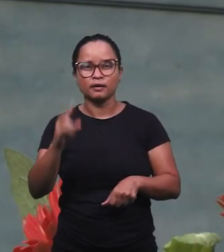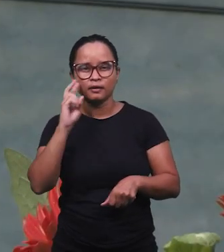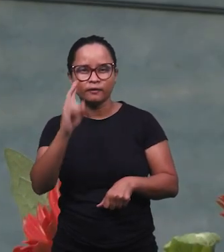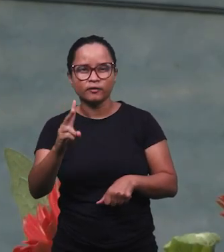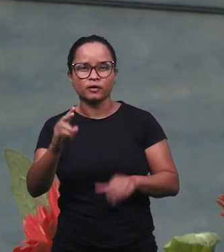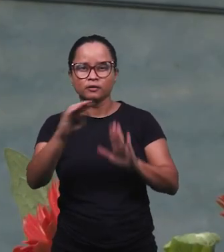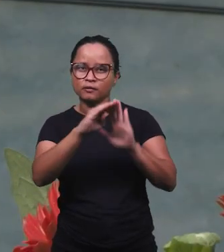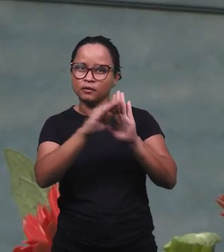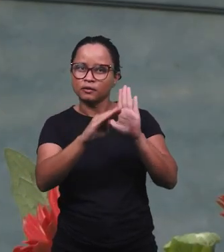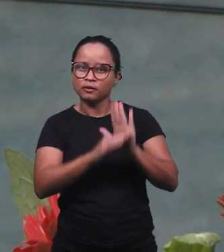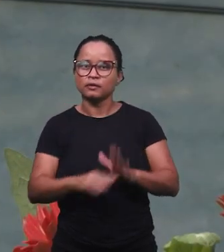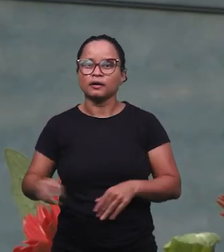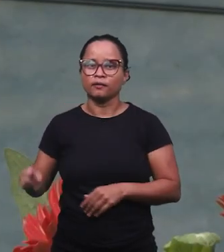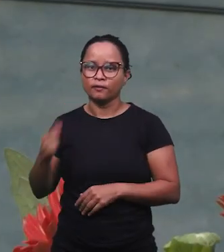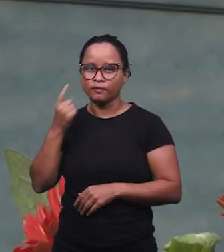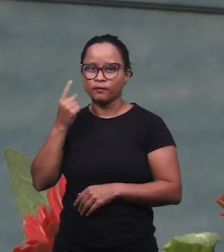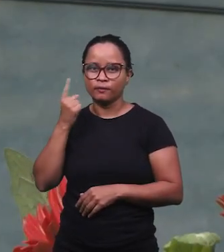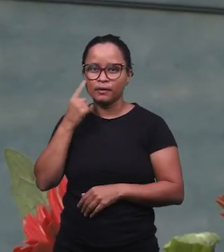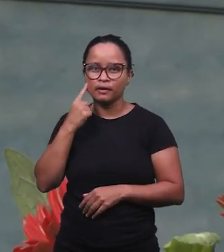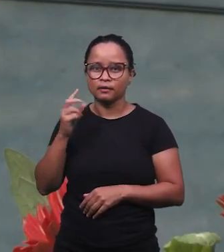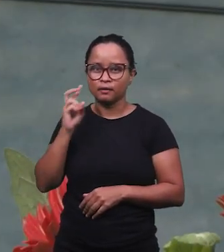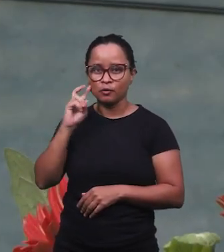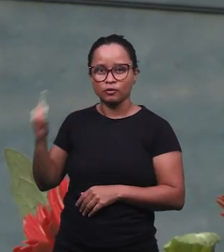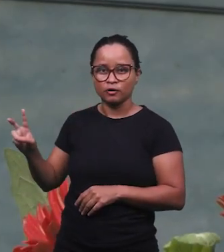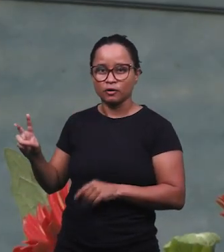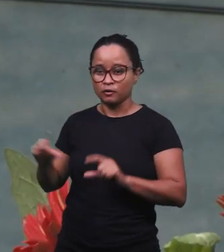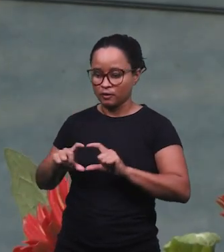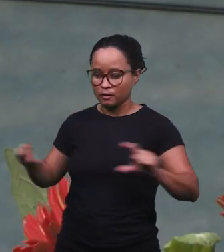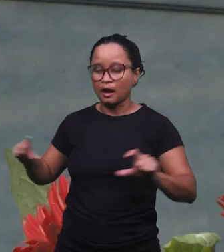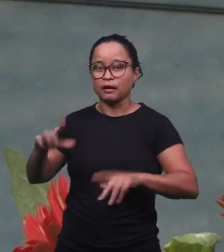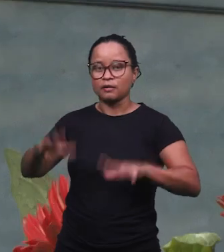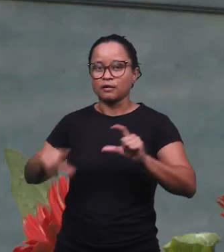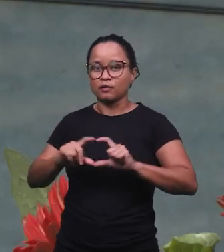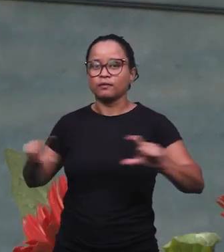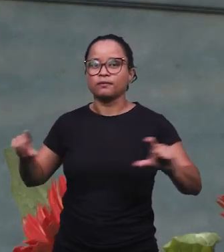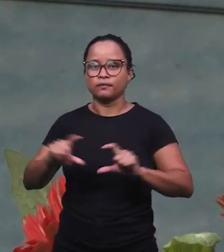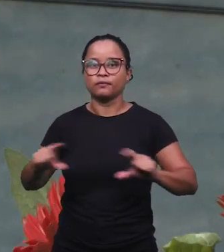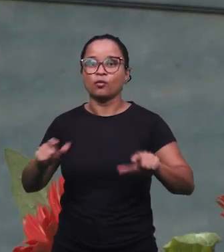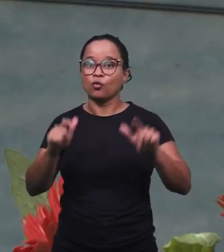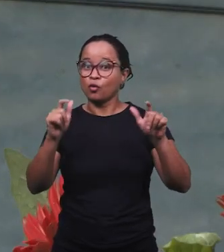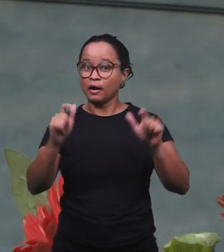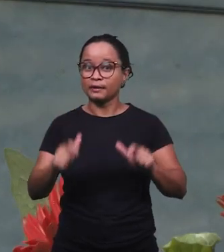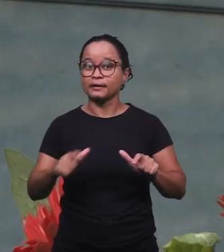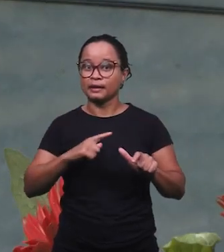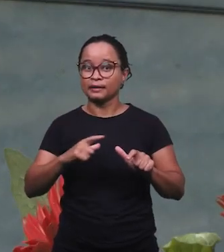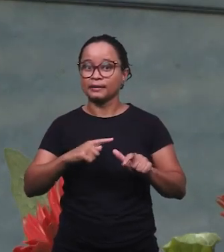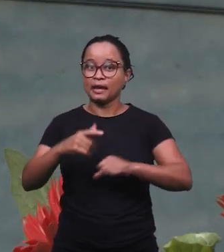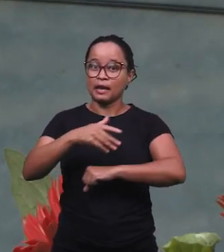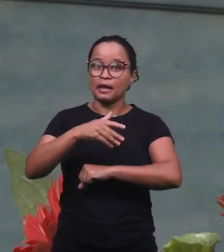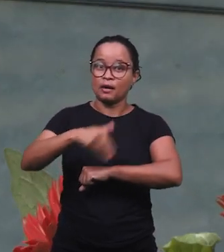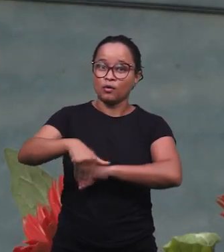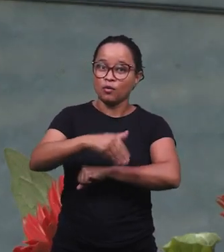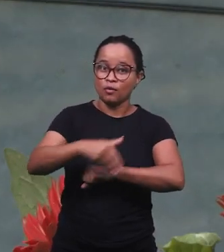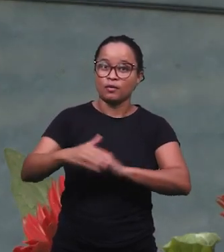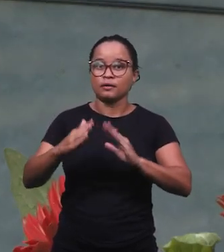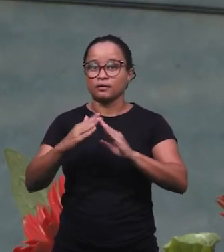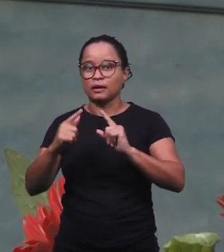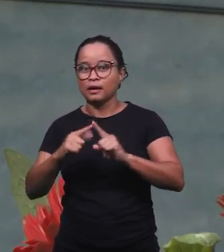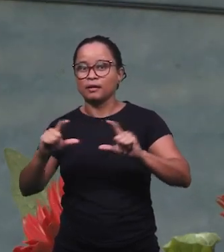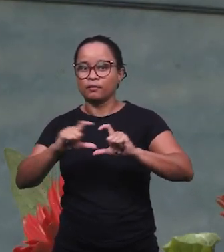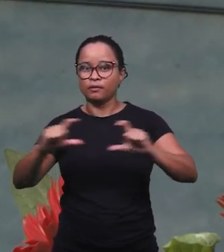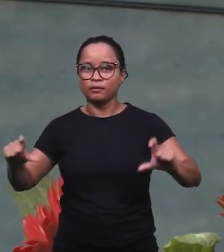programa, você está vendo que está aparecendo, de vez em quando está entrando aqui os nossos endereços. Então você printa, se você